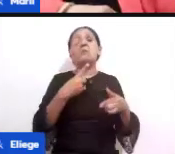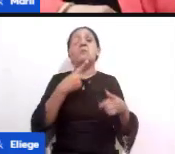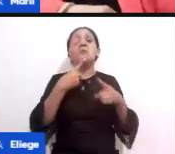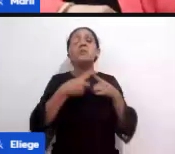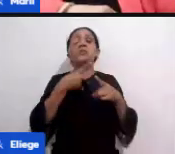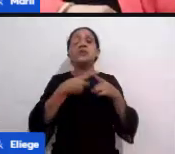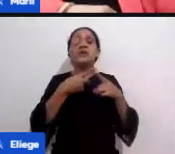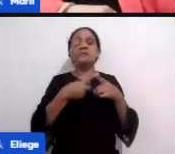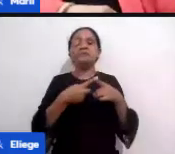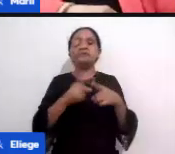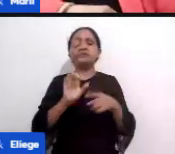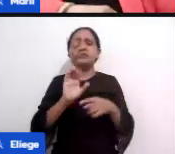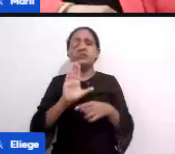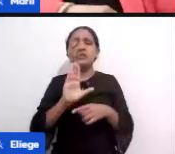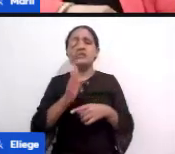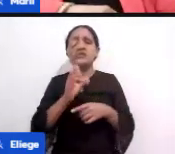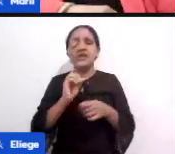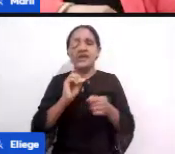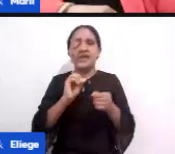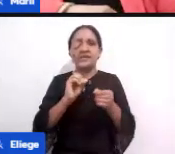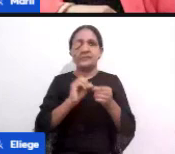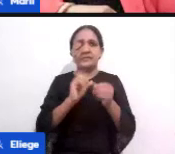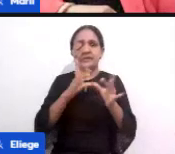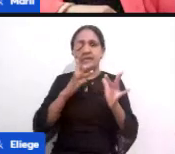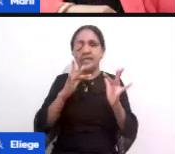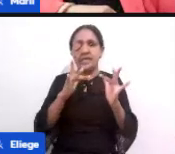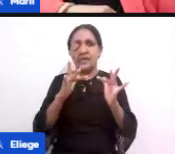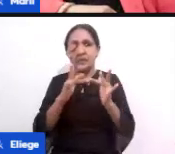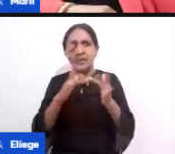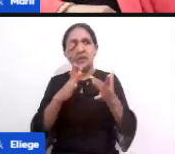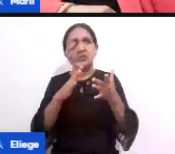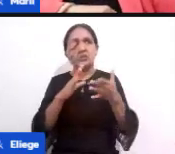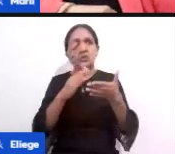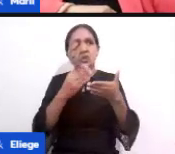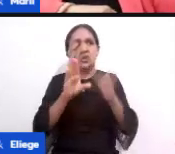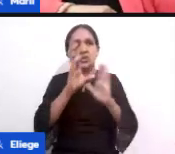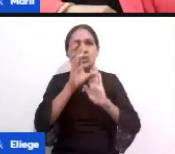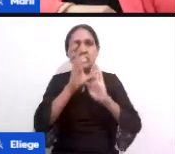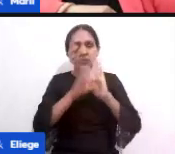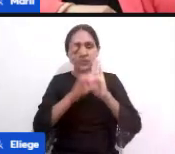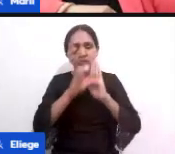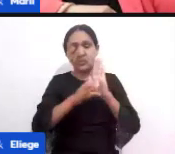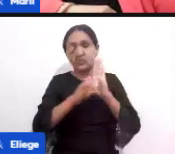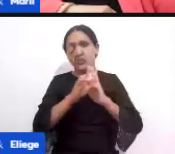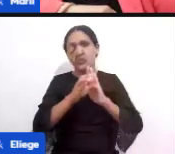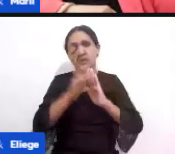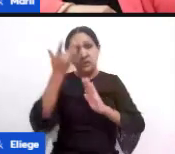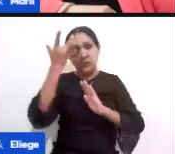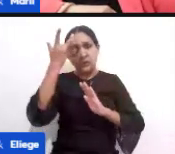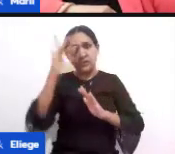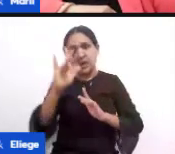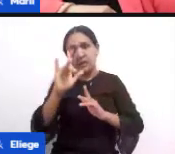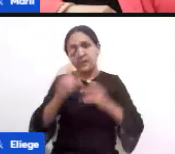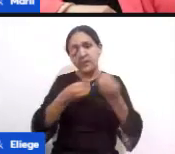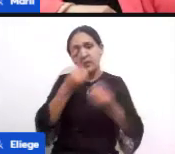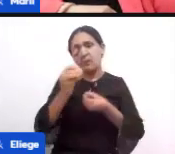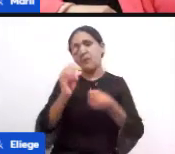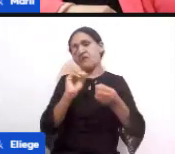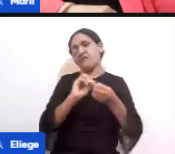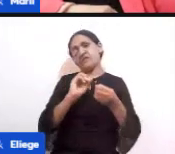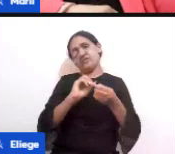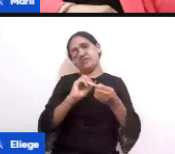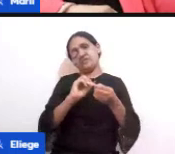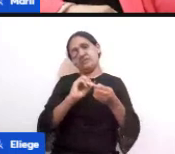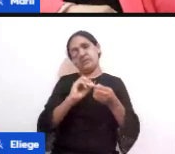você entrar em contato com algum conteúdo e não saber aplicar aquele conteúdo? Do que